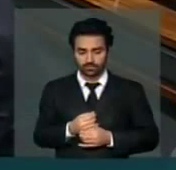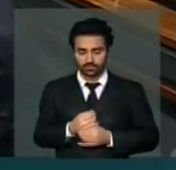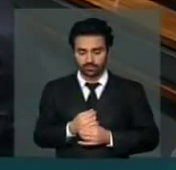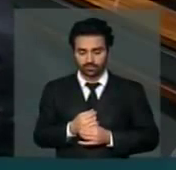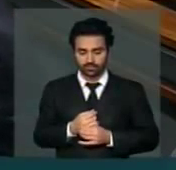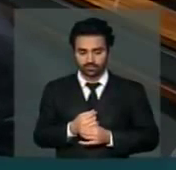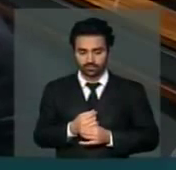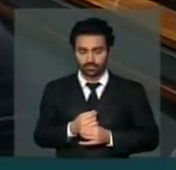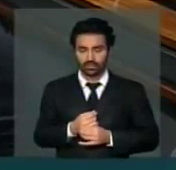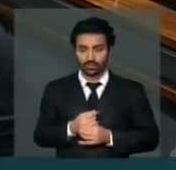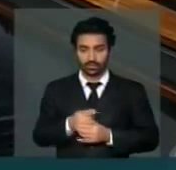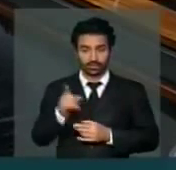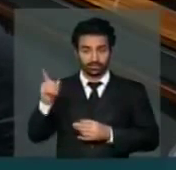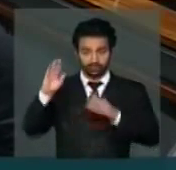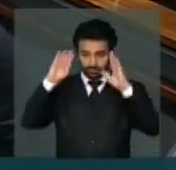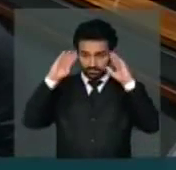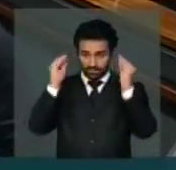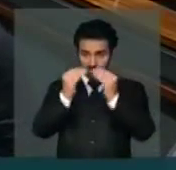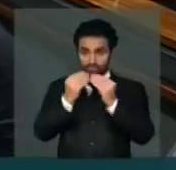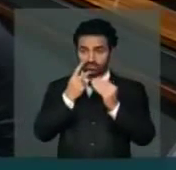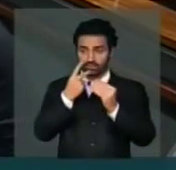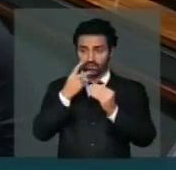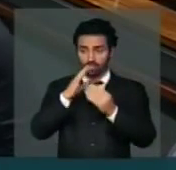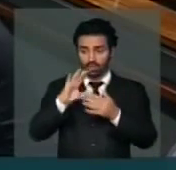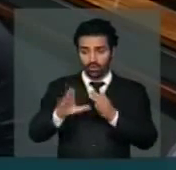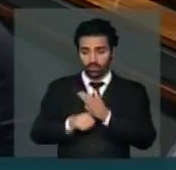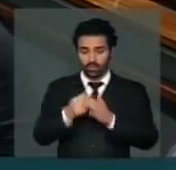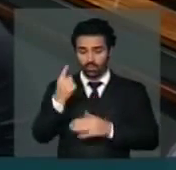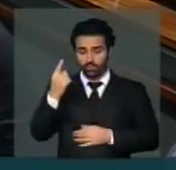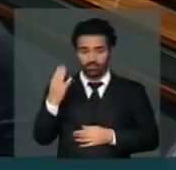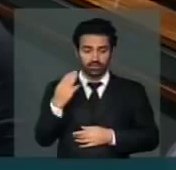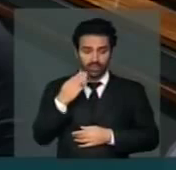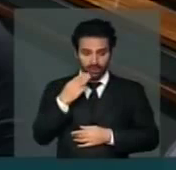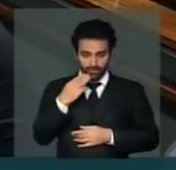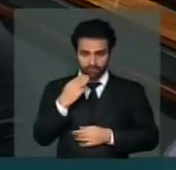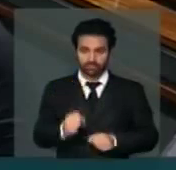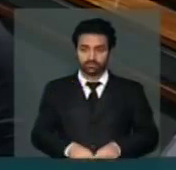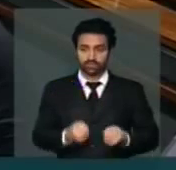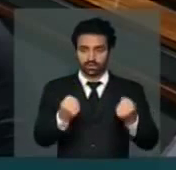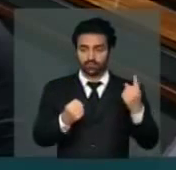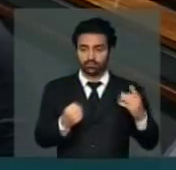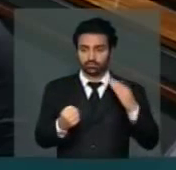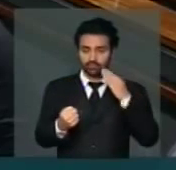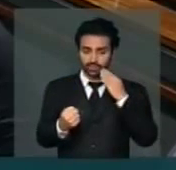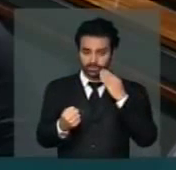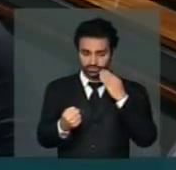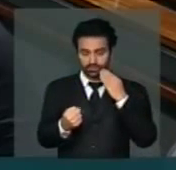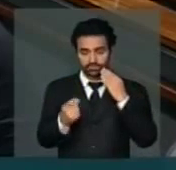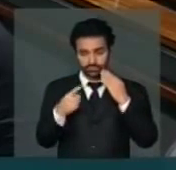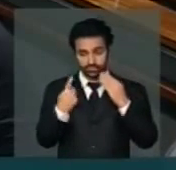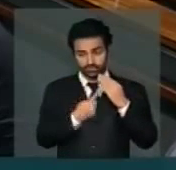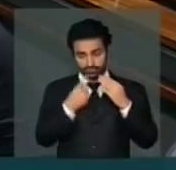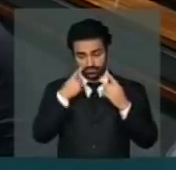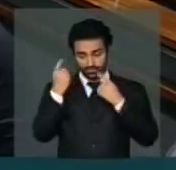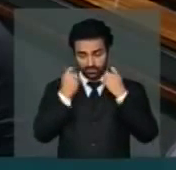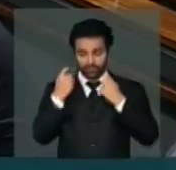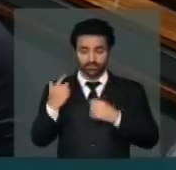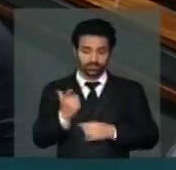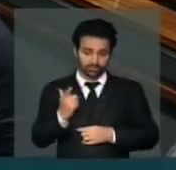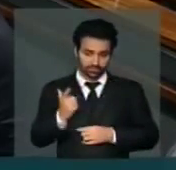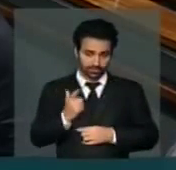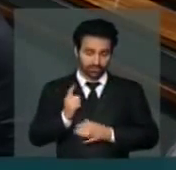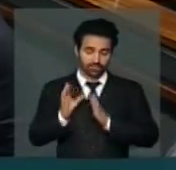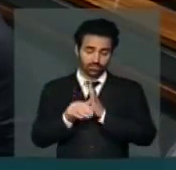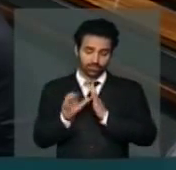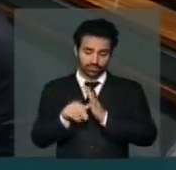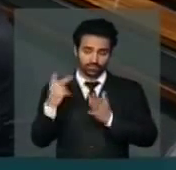Dizem os mexicanos que para roubar 1 milhão estraga 1 bilhão. Isso é a grande preocupação que nós todos temos com a